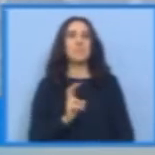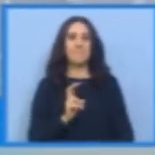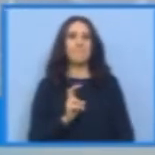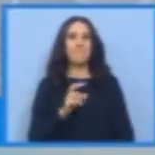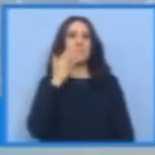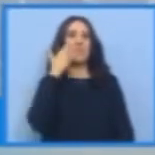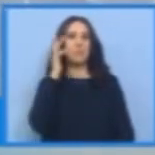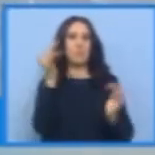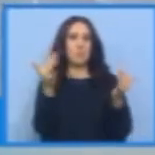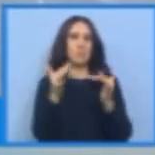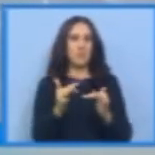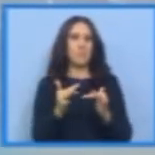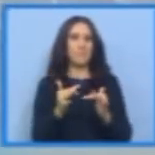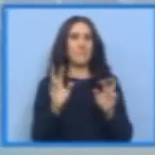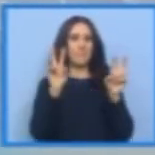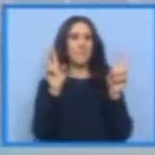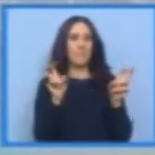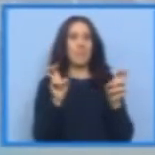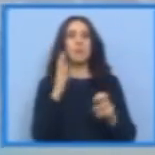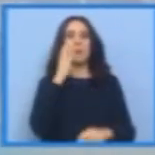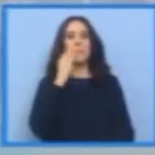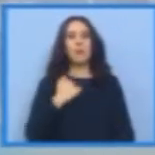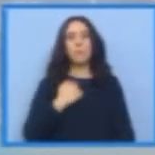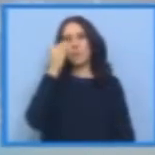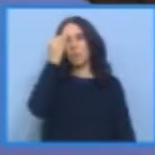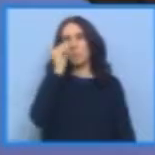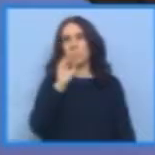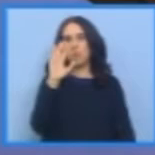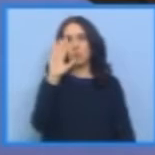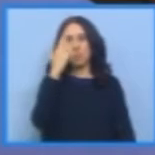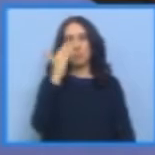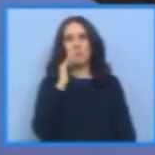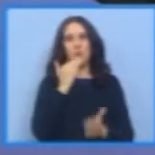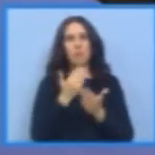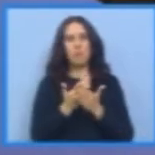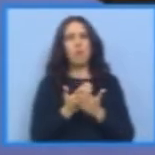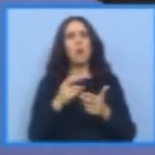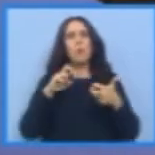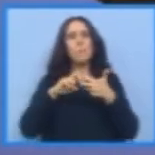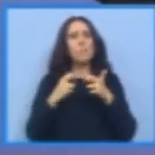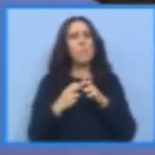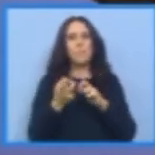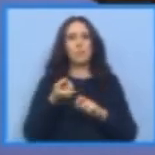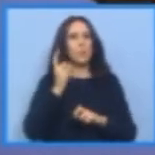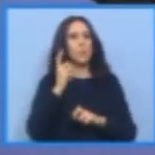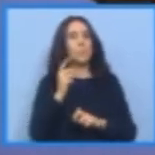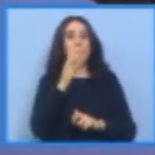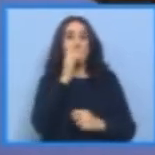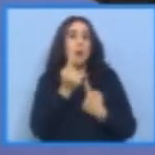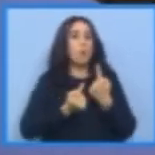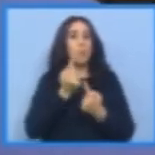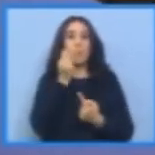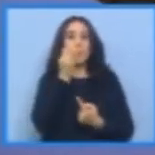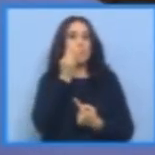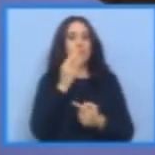das migrações. Eu acho que uma das grandes recomendações é que passem a considerar não como um problema, mas como algo que faz